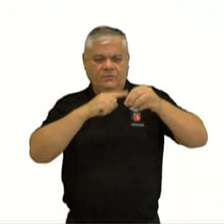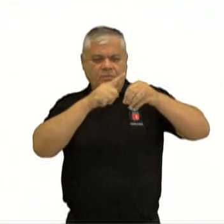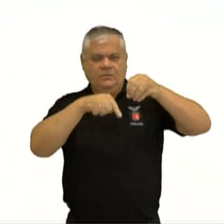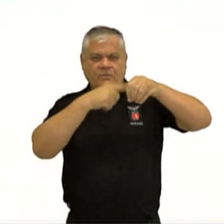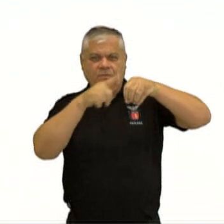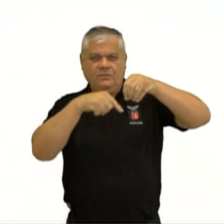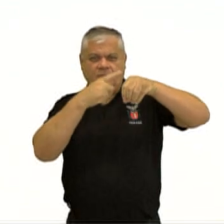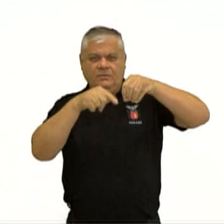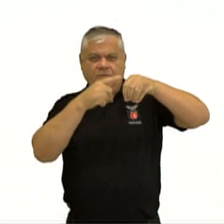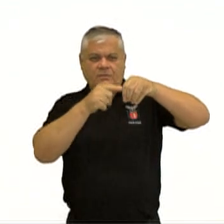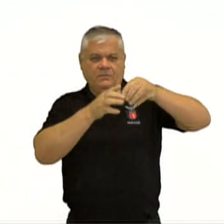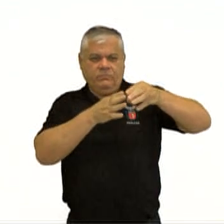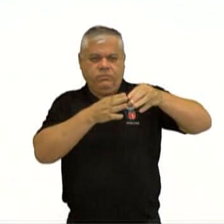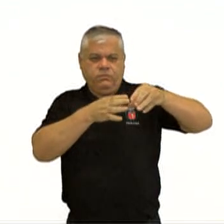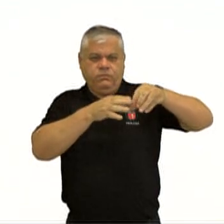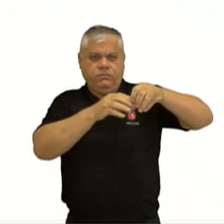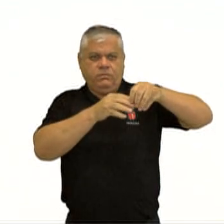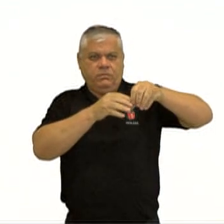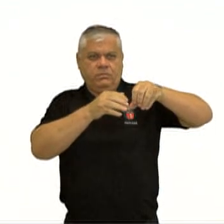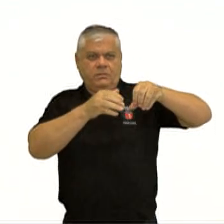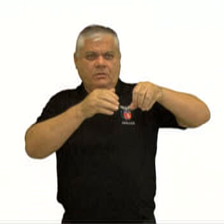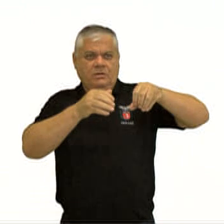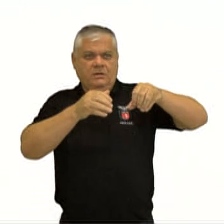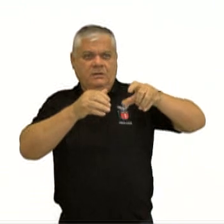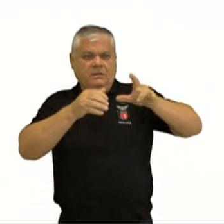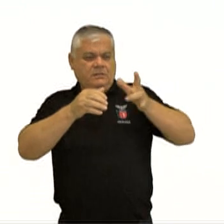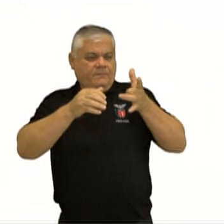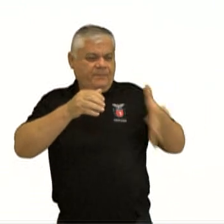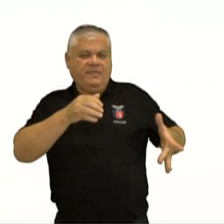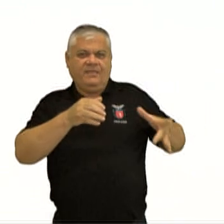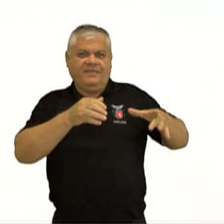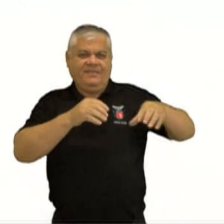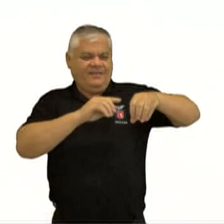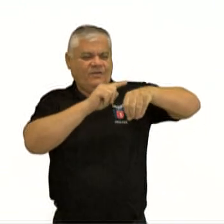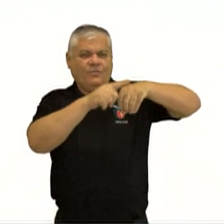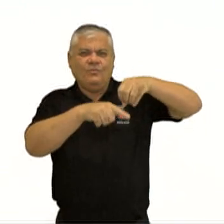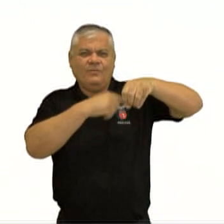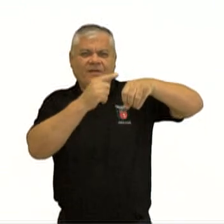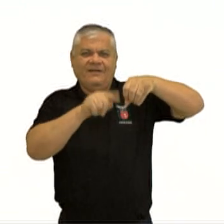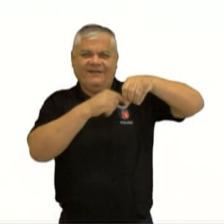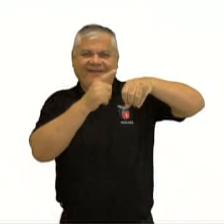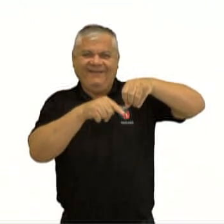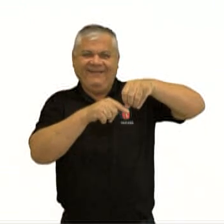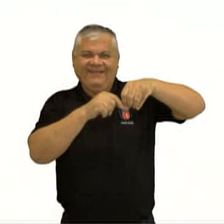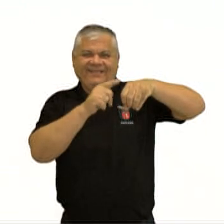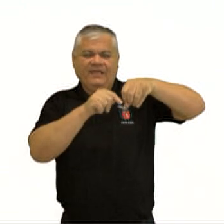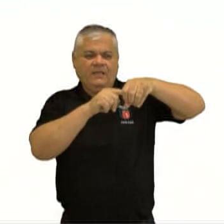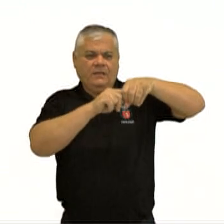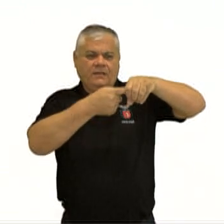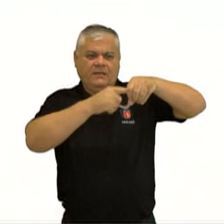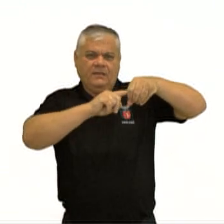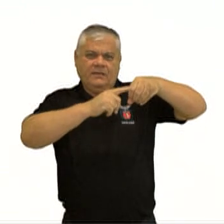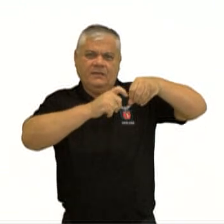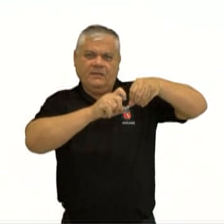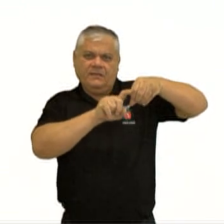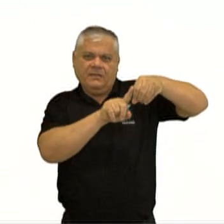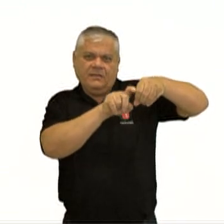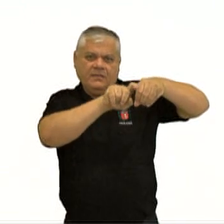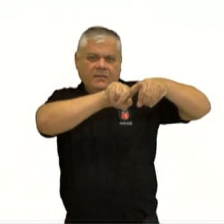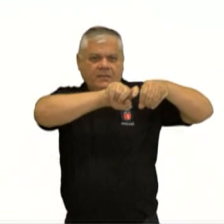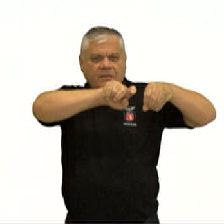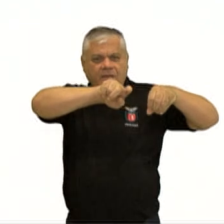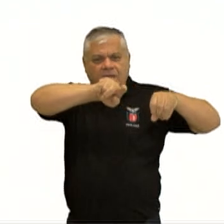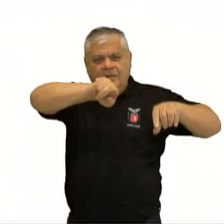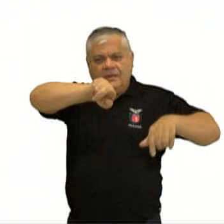exoesqueleto para crescer fora, né? E sem a cobertura, né? De quitina, e produzir uma